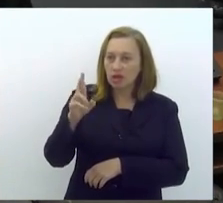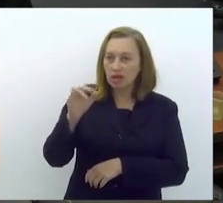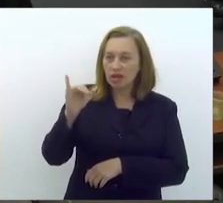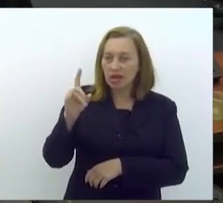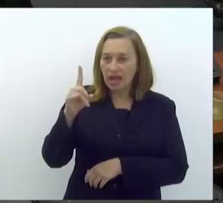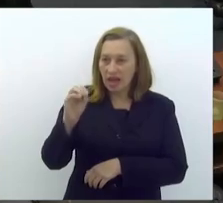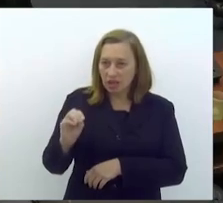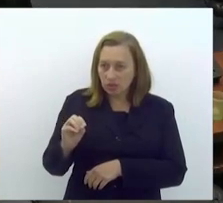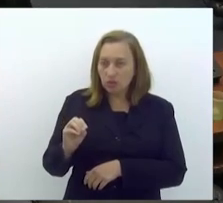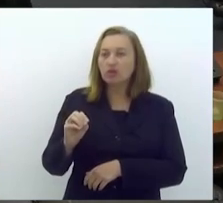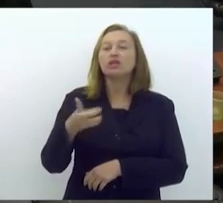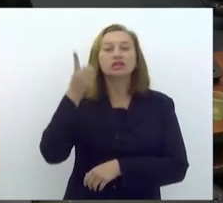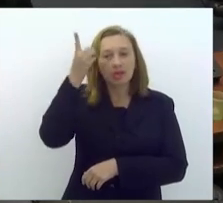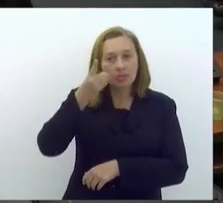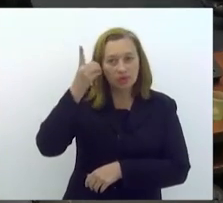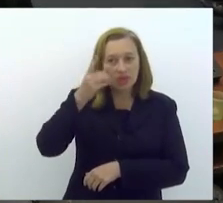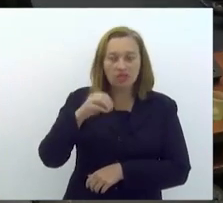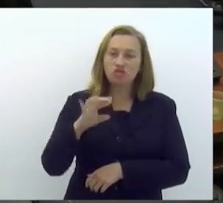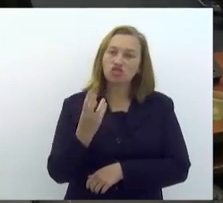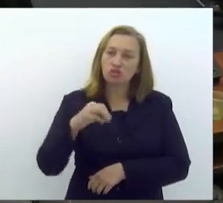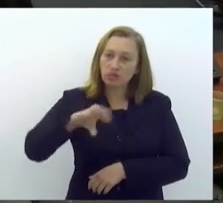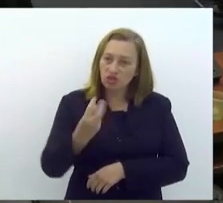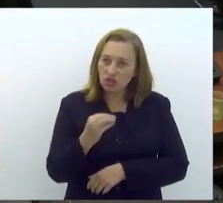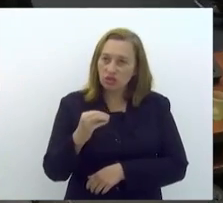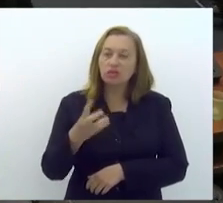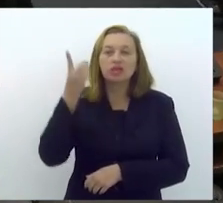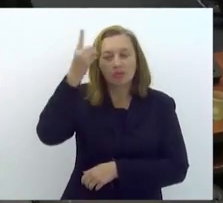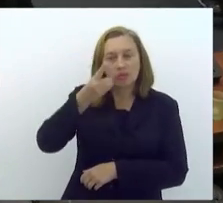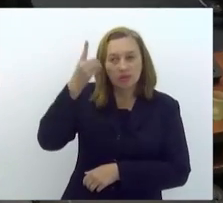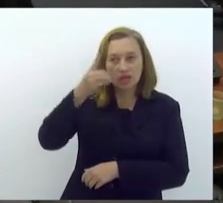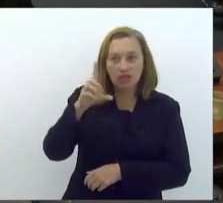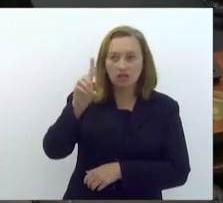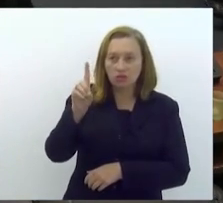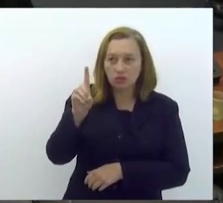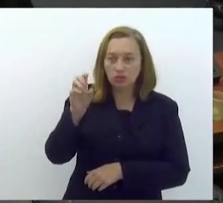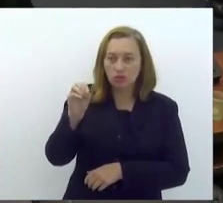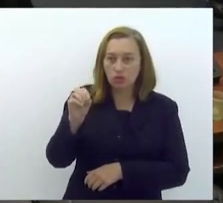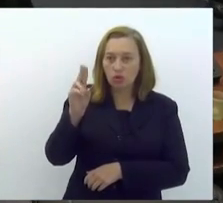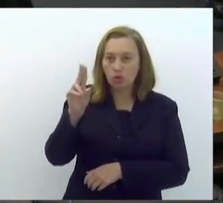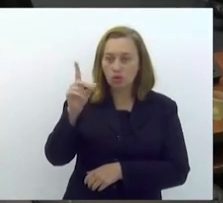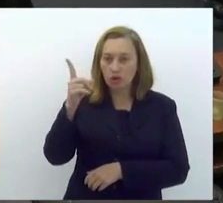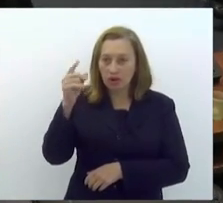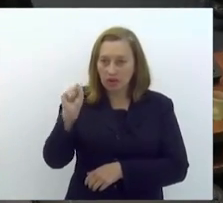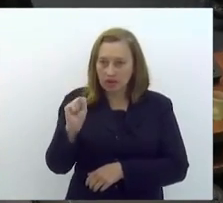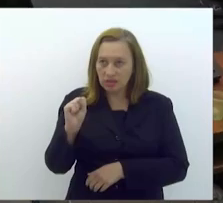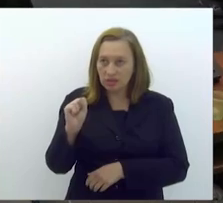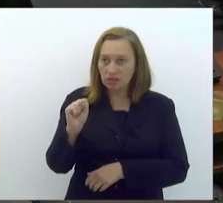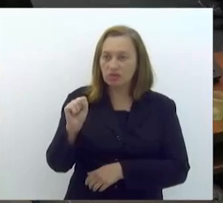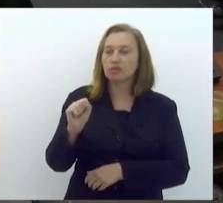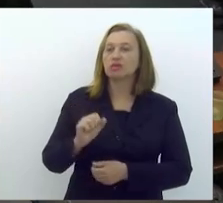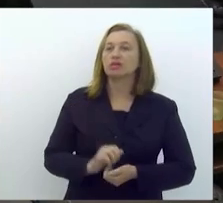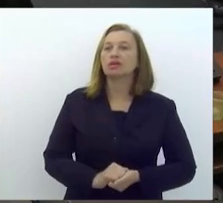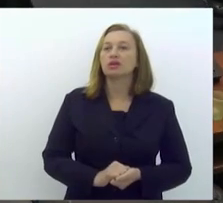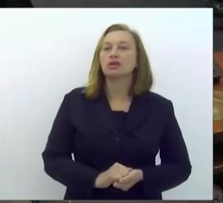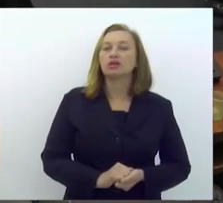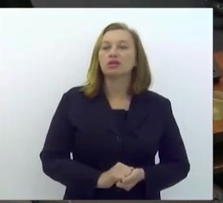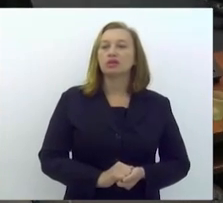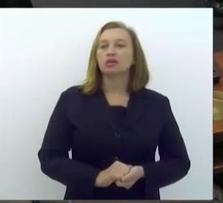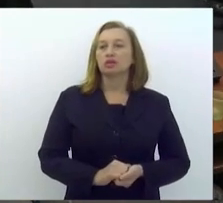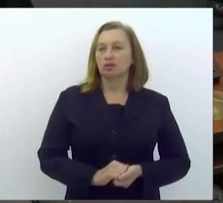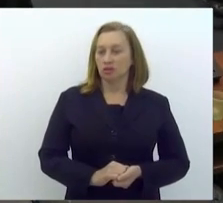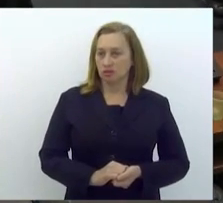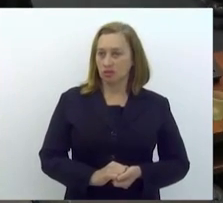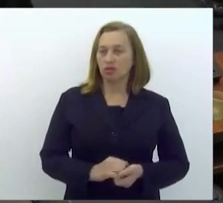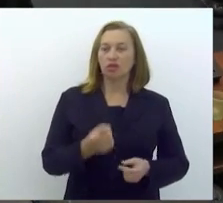Deputado Chico Machado Deputado Douglas ruas com os pareceres